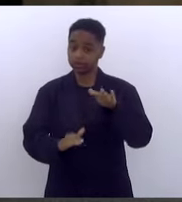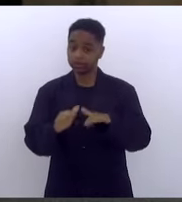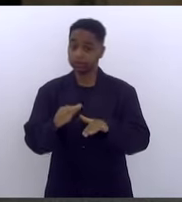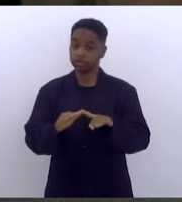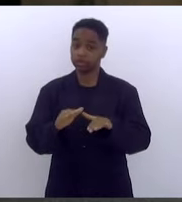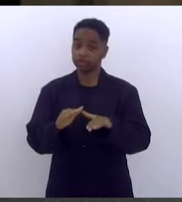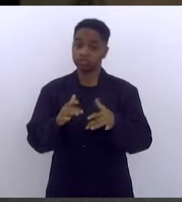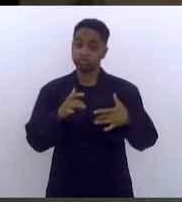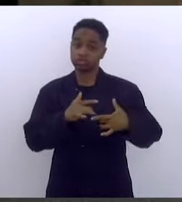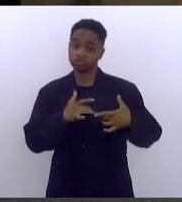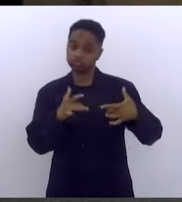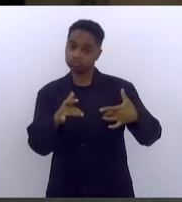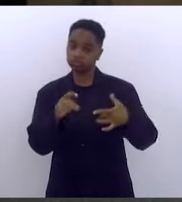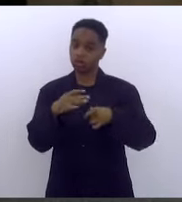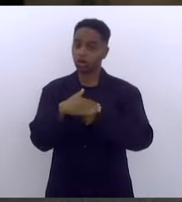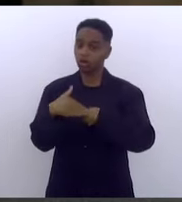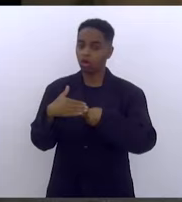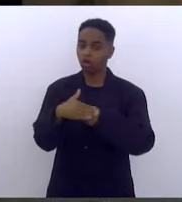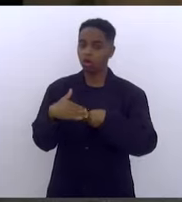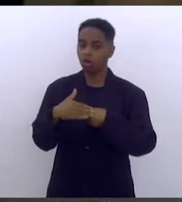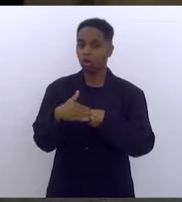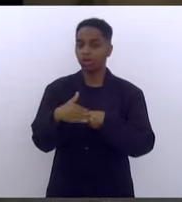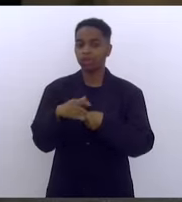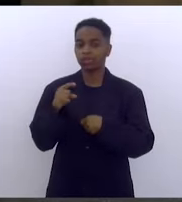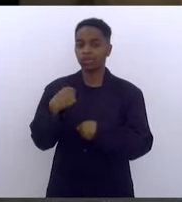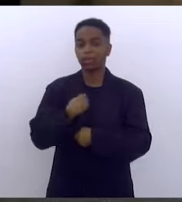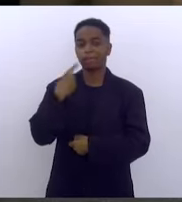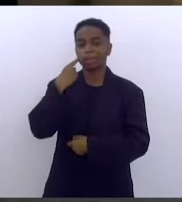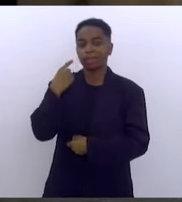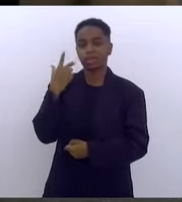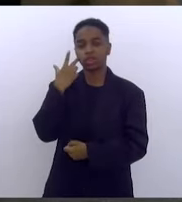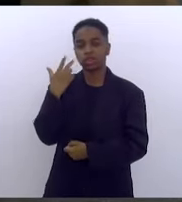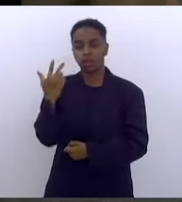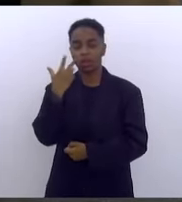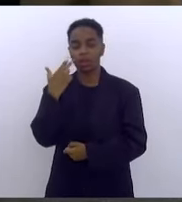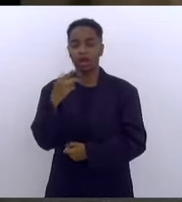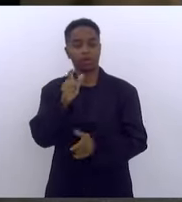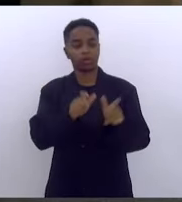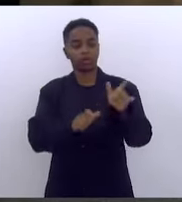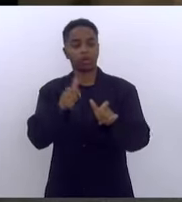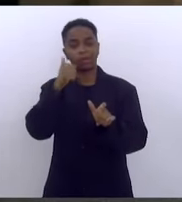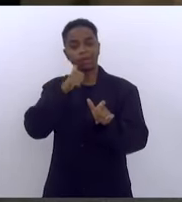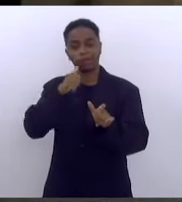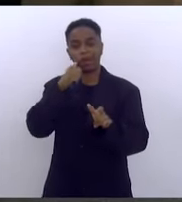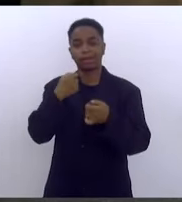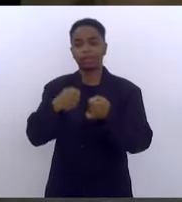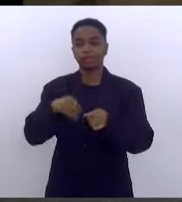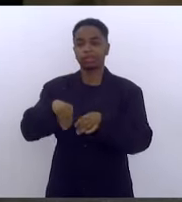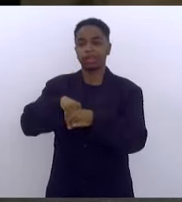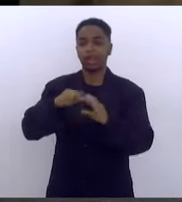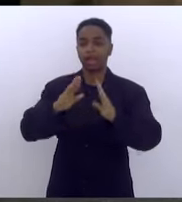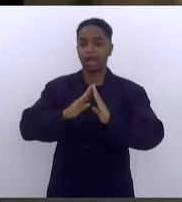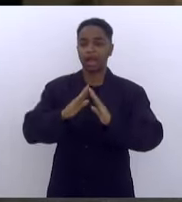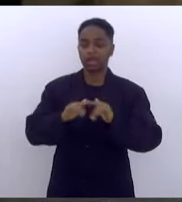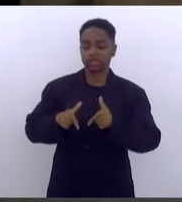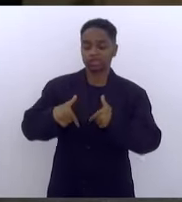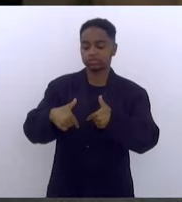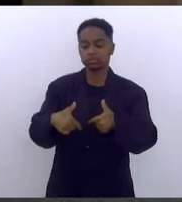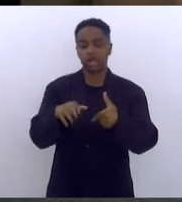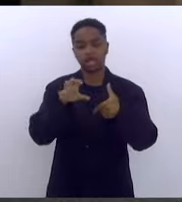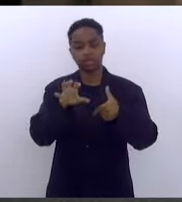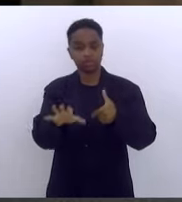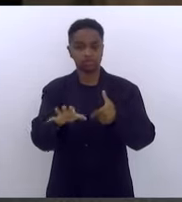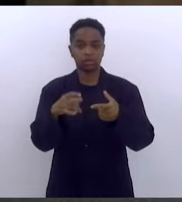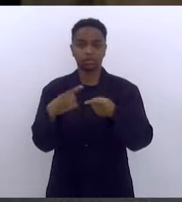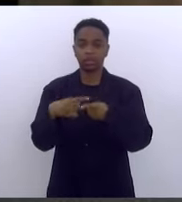do amor e do afeto, se normaliza e se normativa que essa mulher tem que estar dentro de casa fazendo essas coisas, que